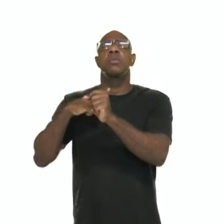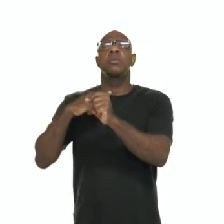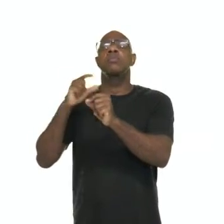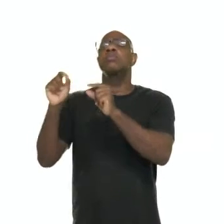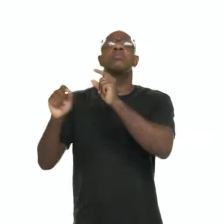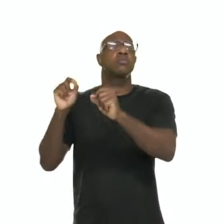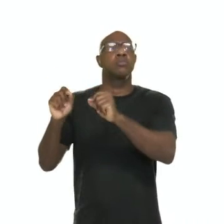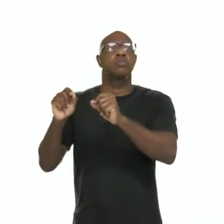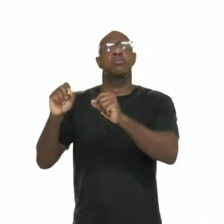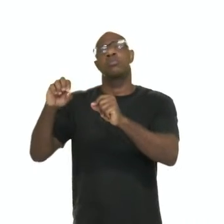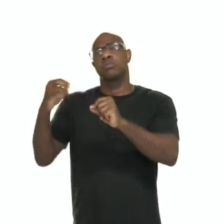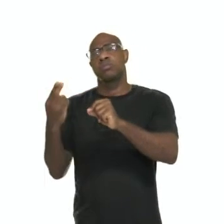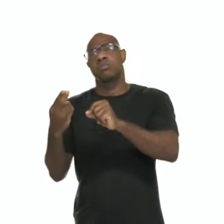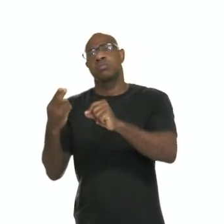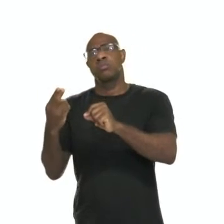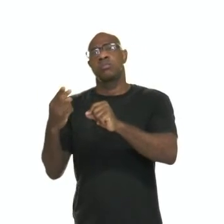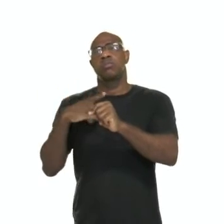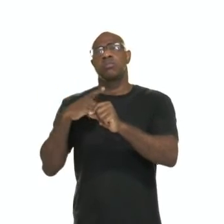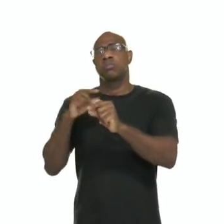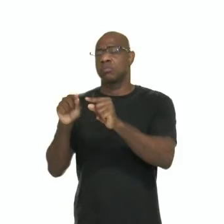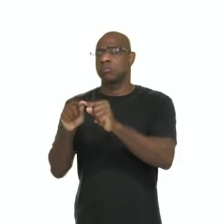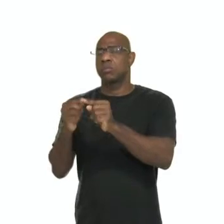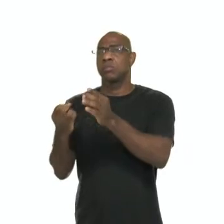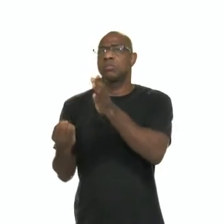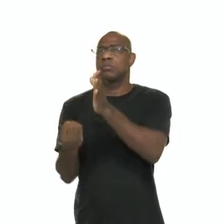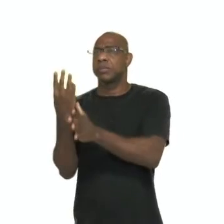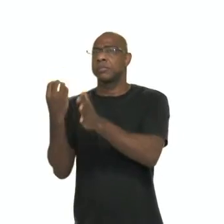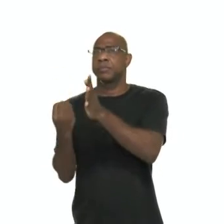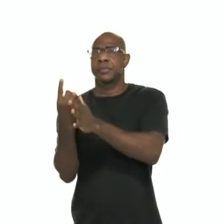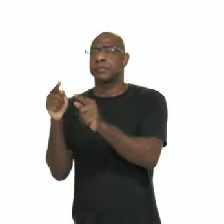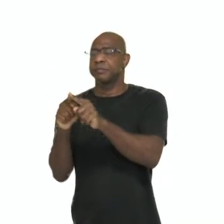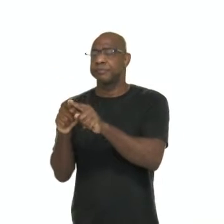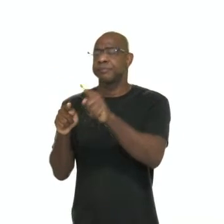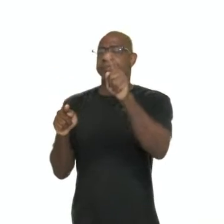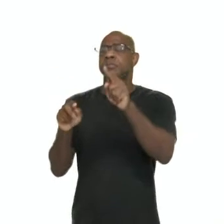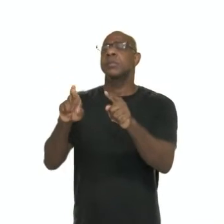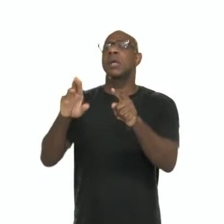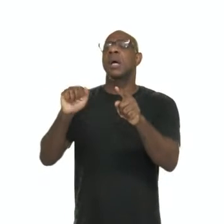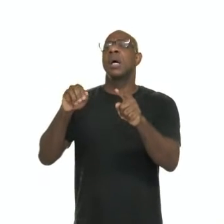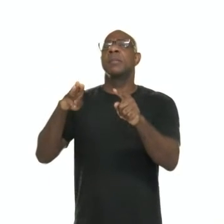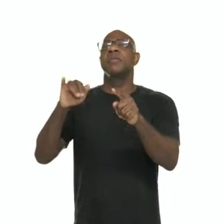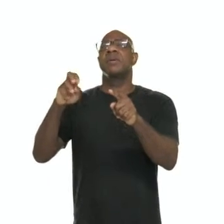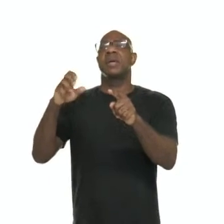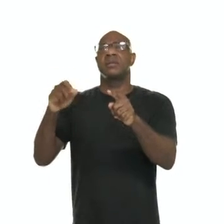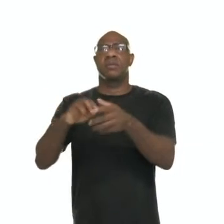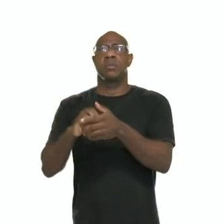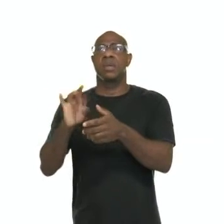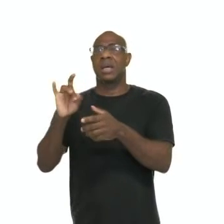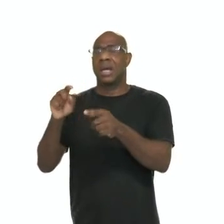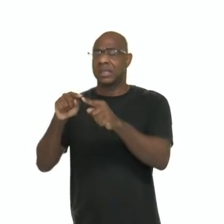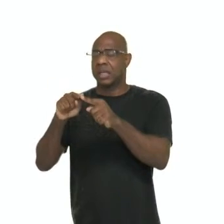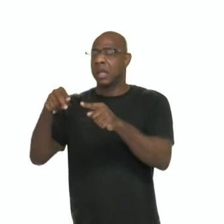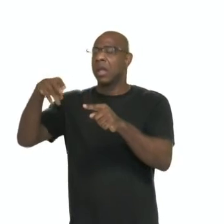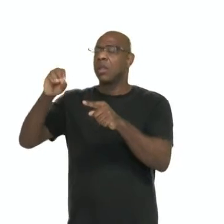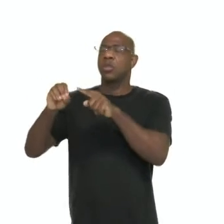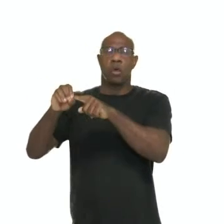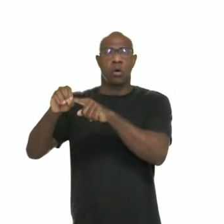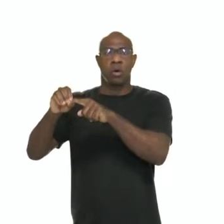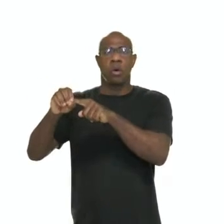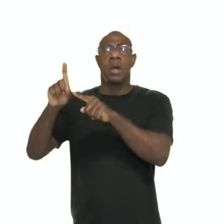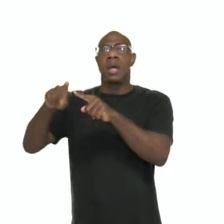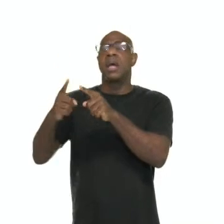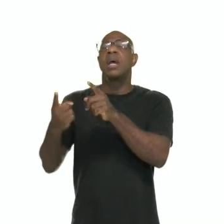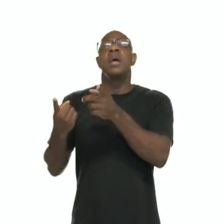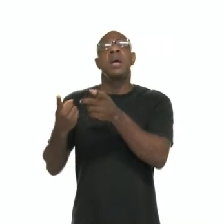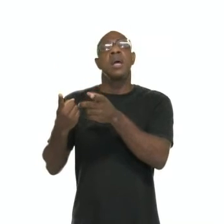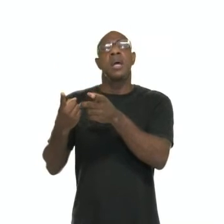ramificações ou ramos. Tá aqui o ramo, ó. Cada nó indica um evento